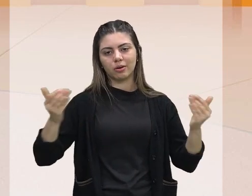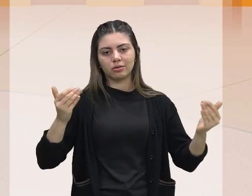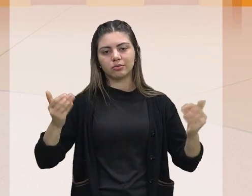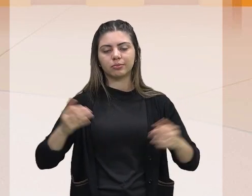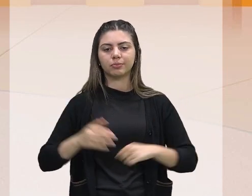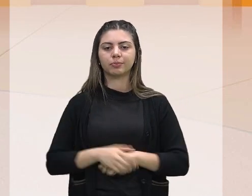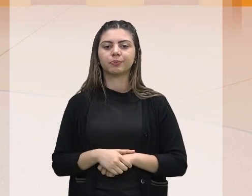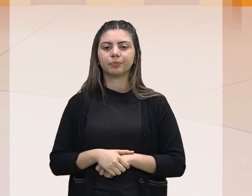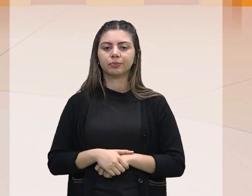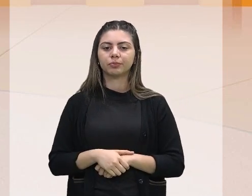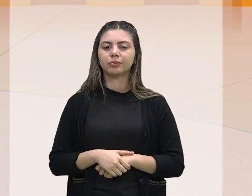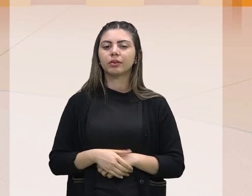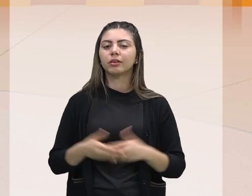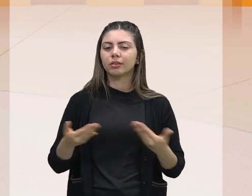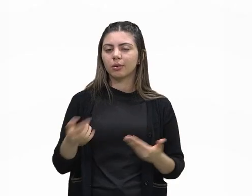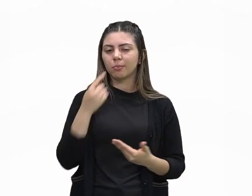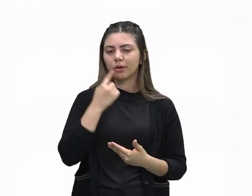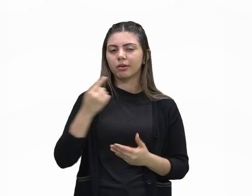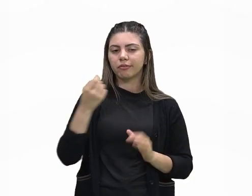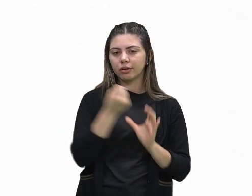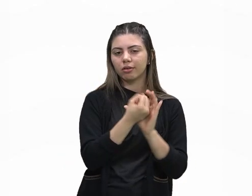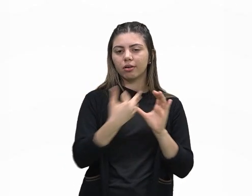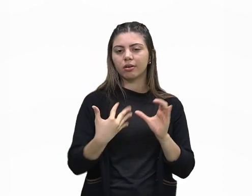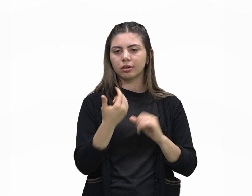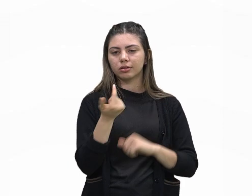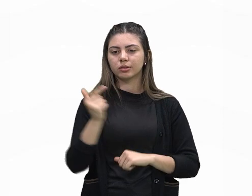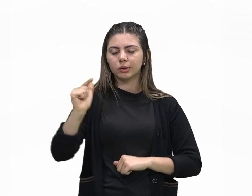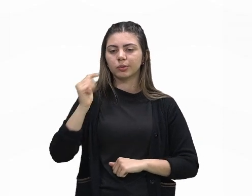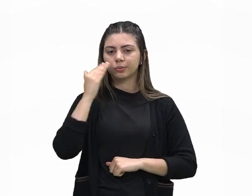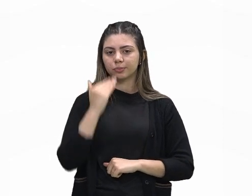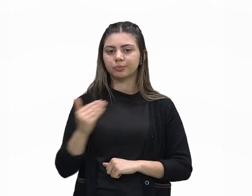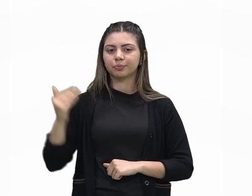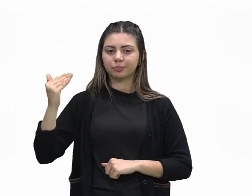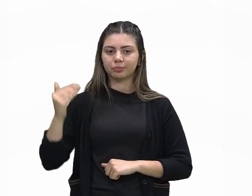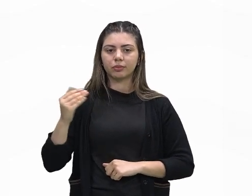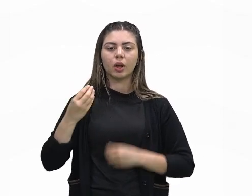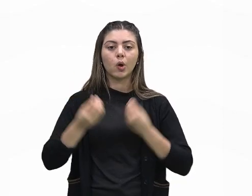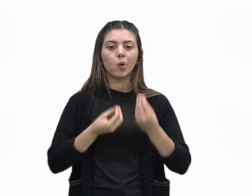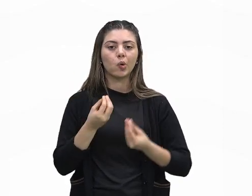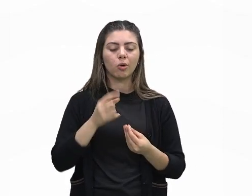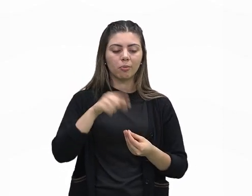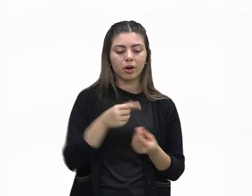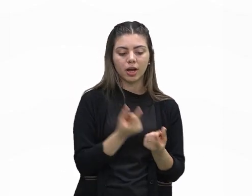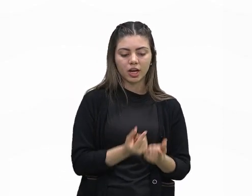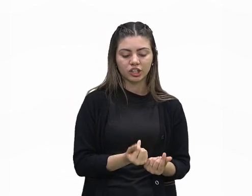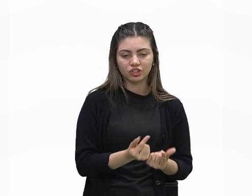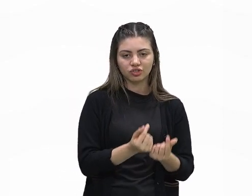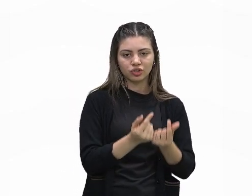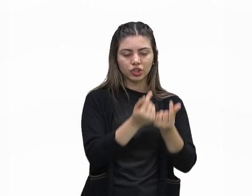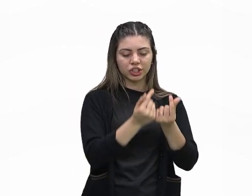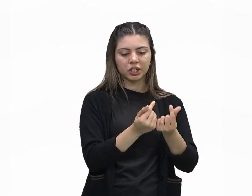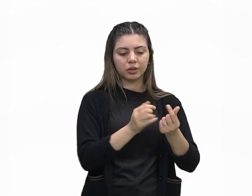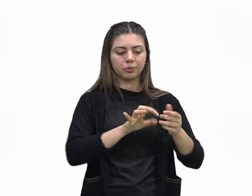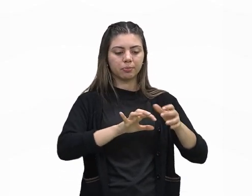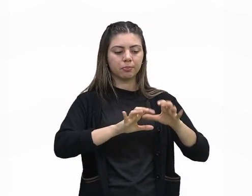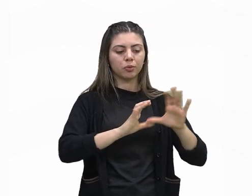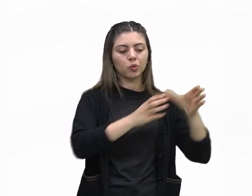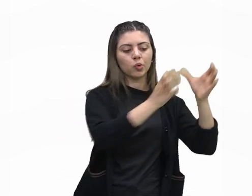aqui mais um aspecto desse sistema. Nós temos aqui a distribuição da riqueza. Então,